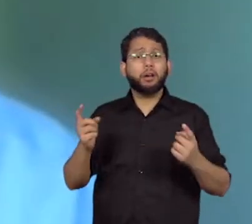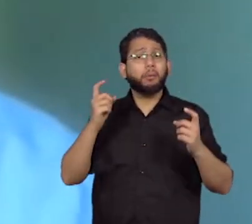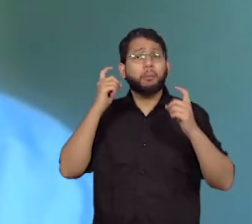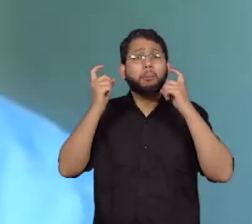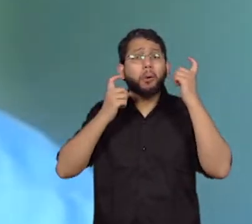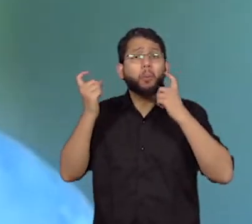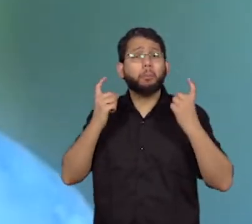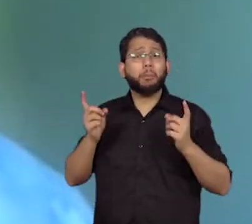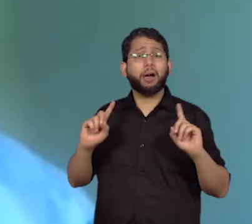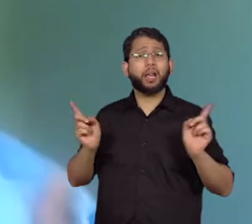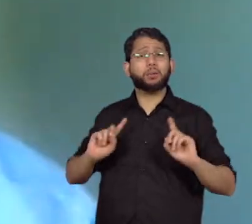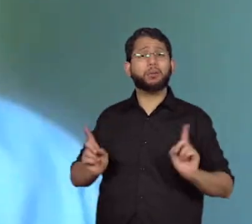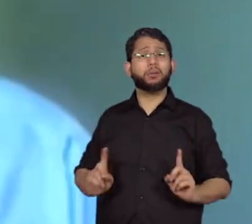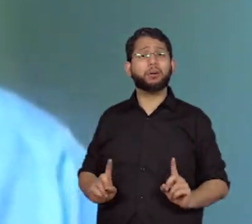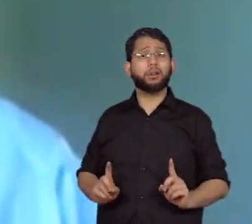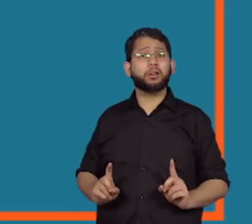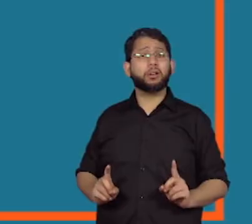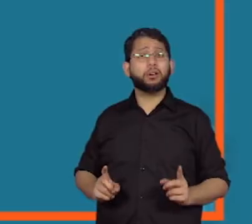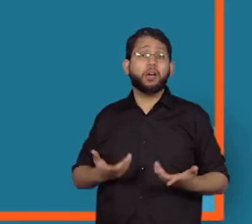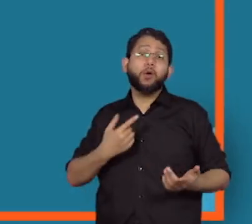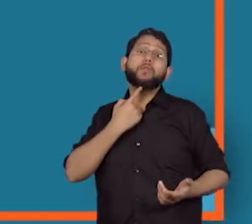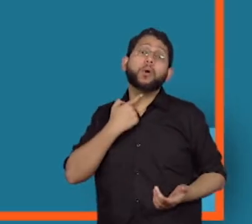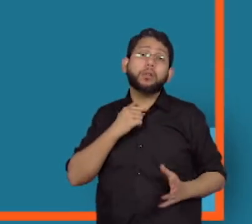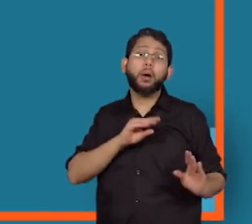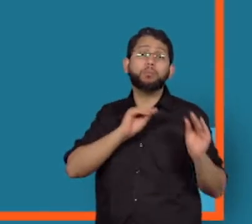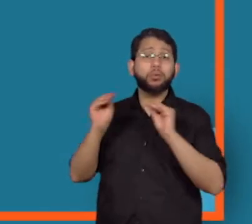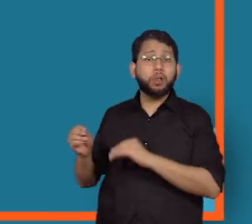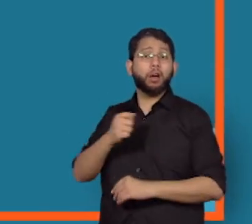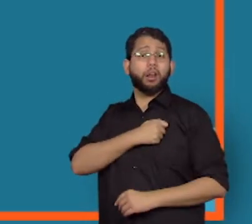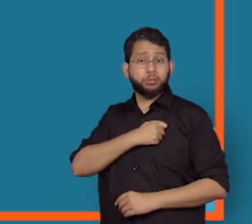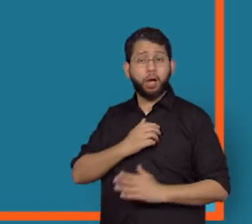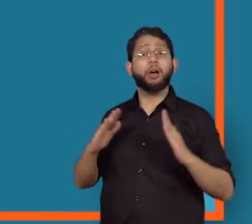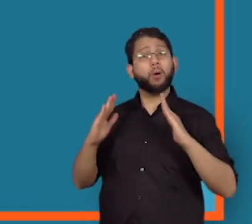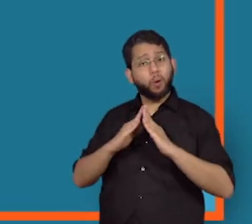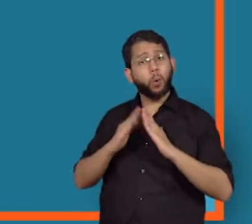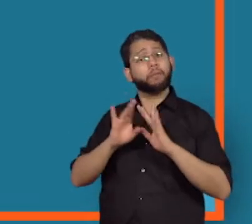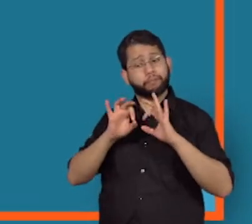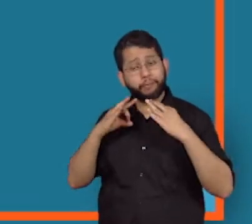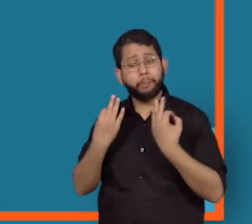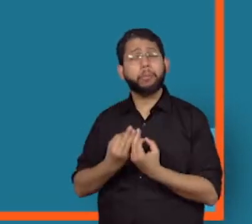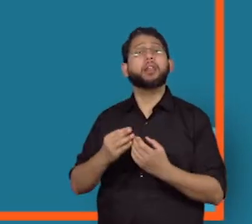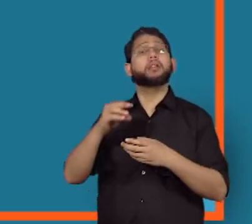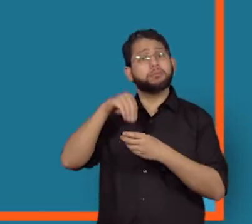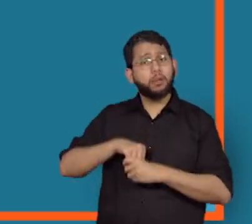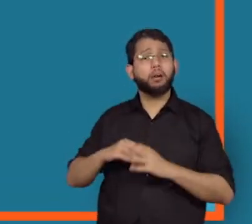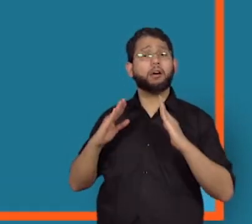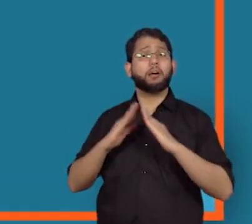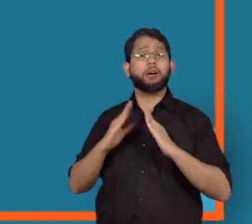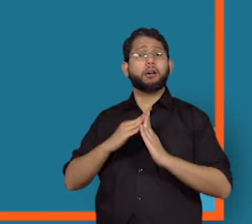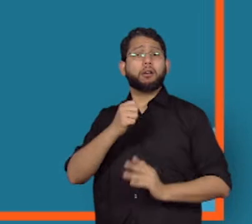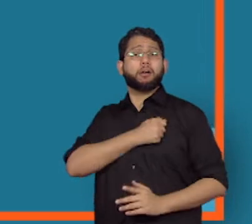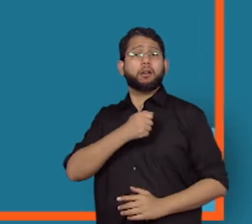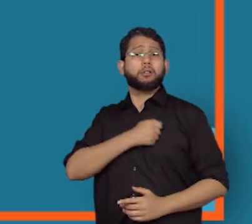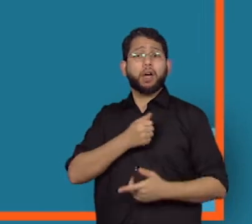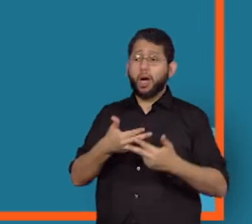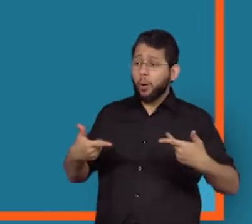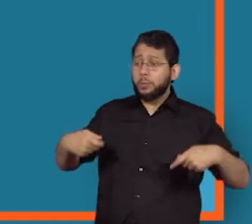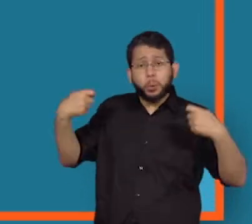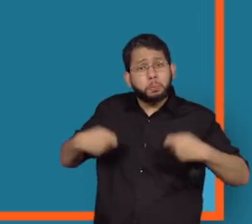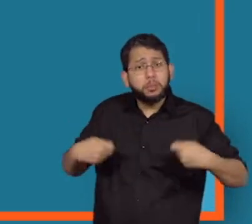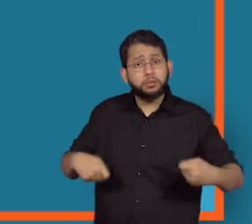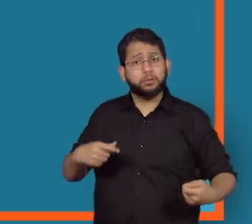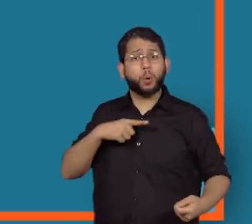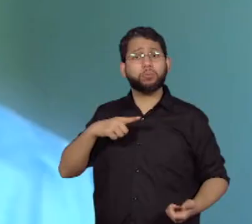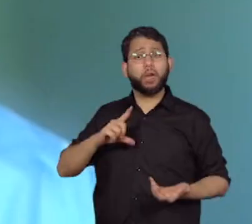muito confortável. Eu queria morar no Canadá, eu moro no Canadá, queria ter uma família, eu tenho uma família e eu tenho os recursos para dar aquilo que